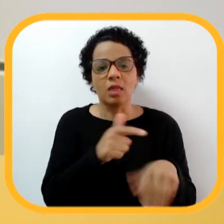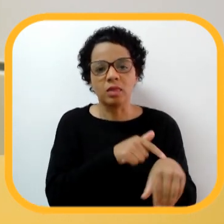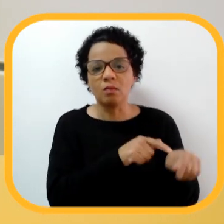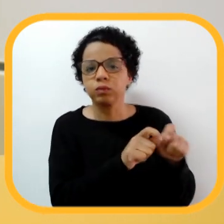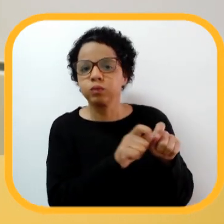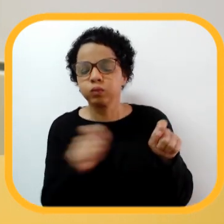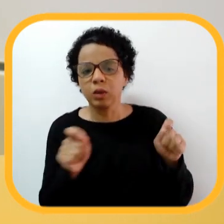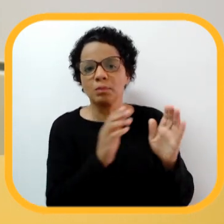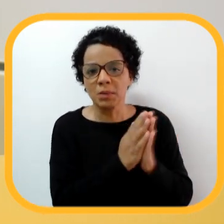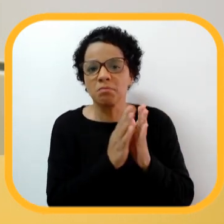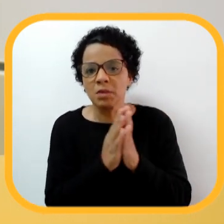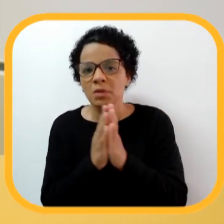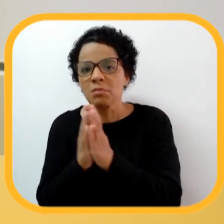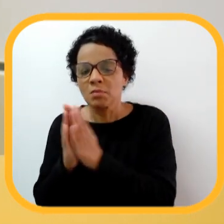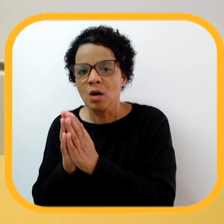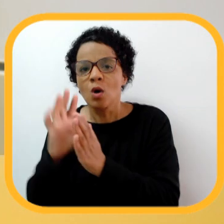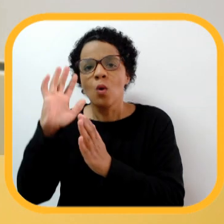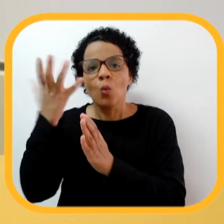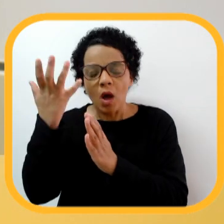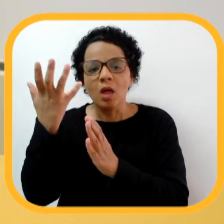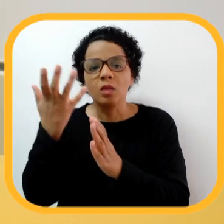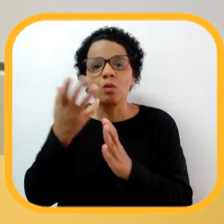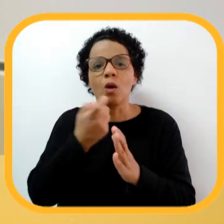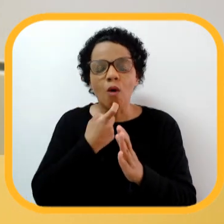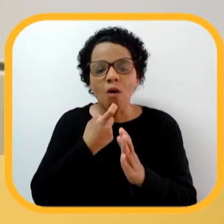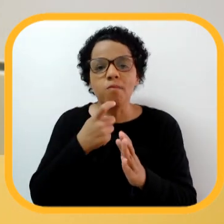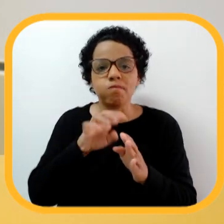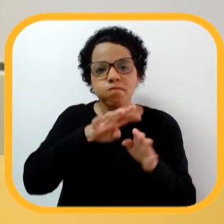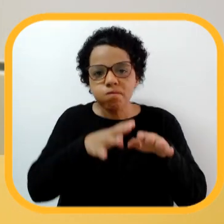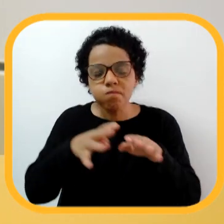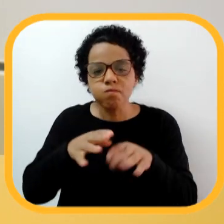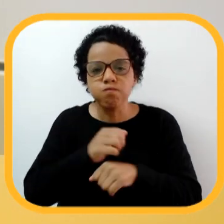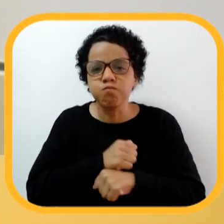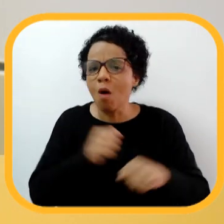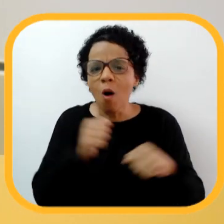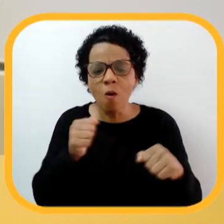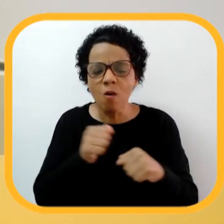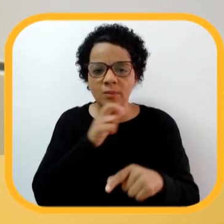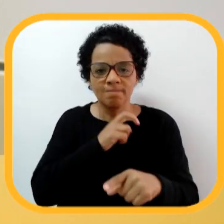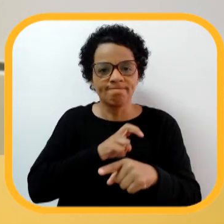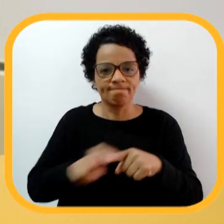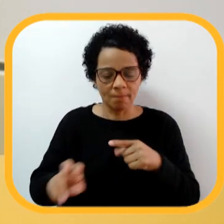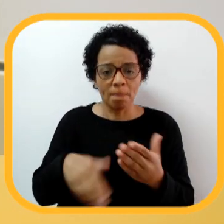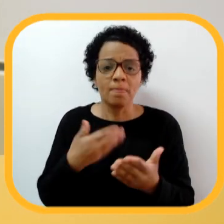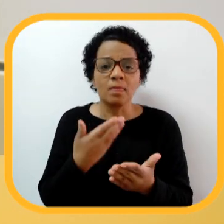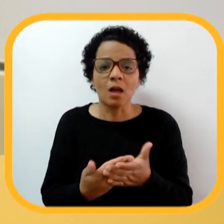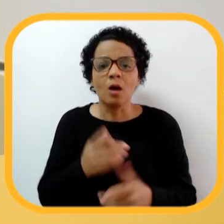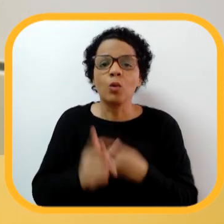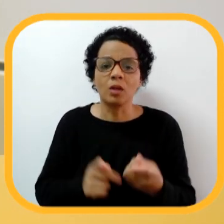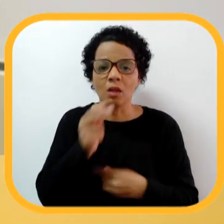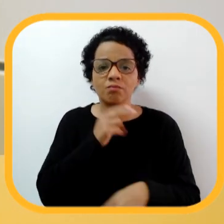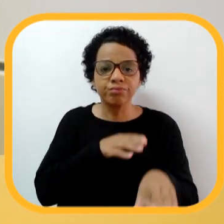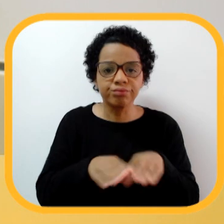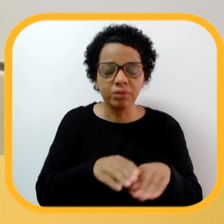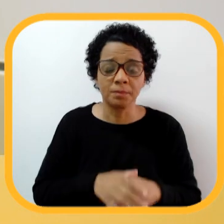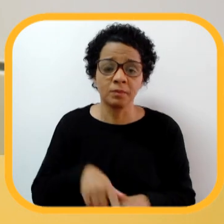do tempo. Quando essa tensão ultrapassa o limite da resistência das rochas, ocorre uma libertação brusca de energia que gera o